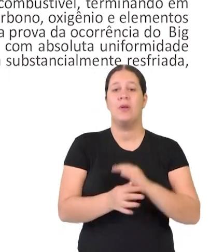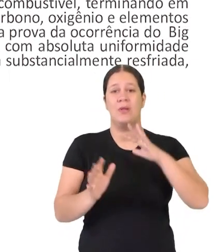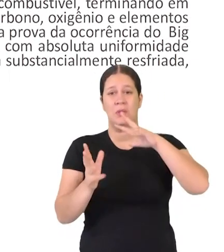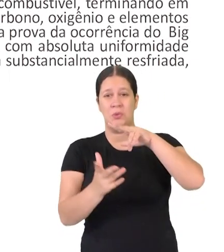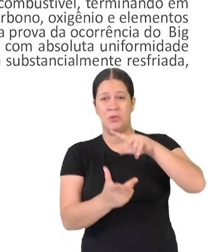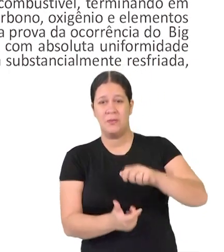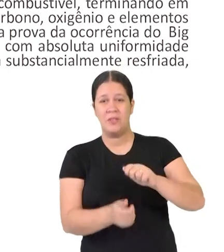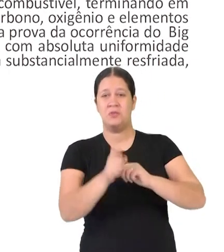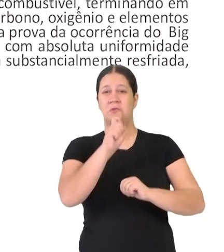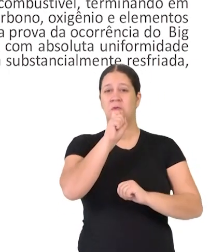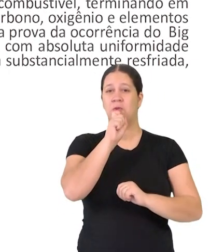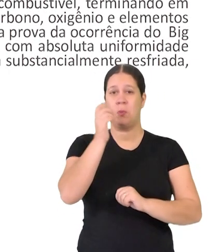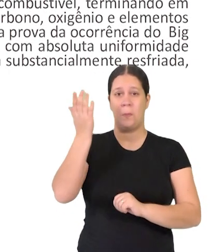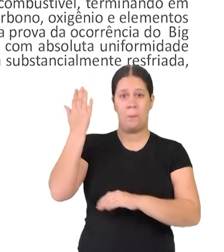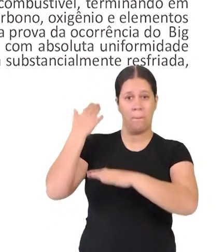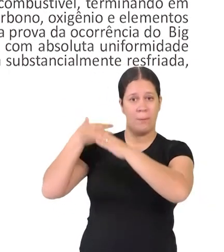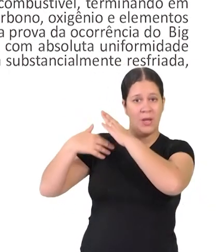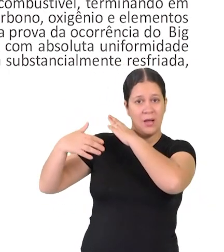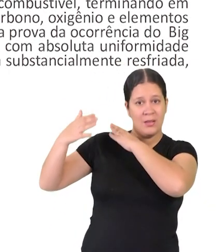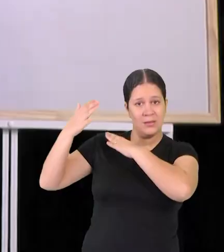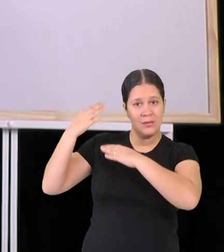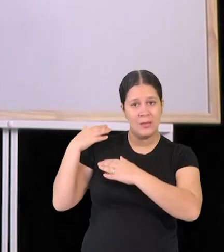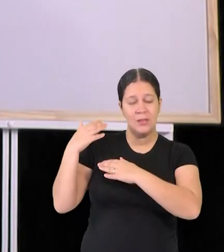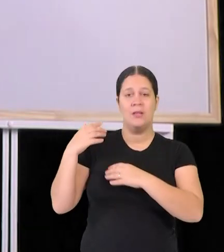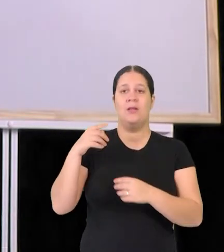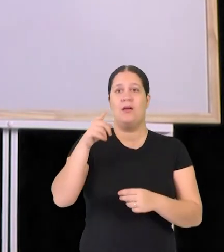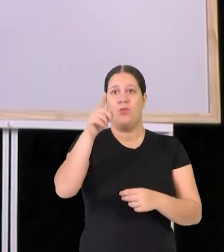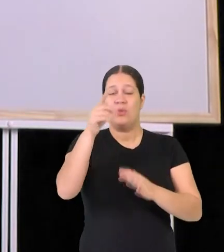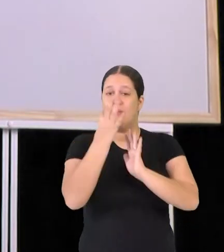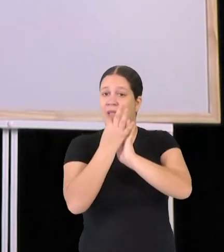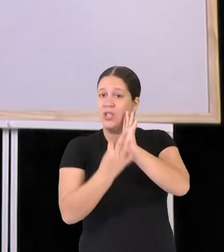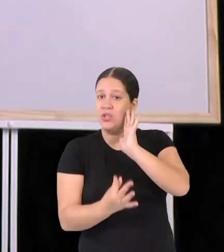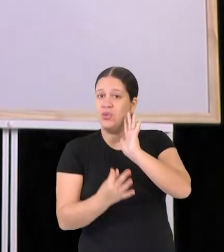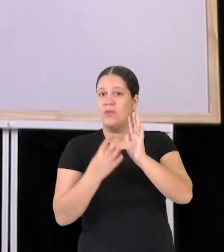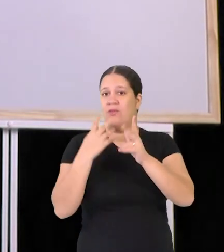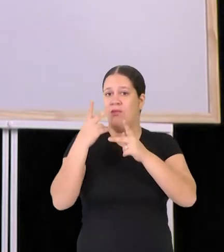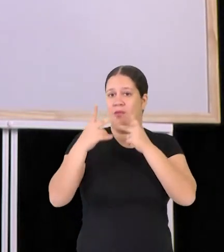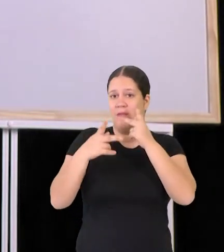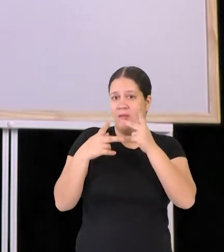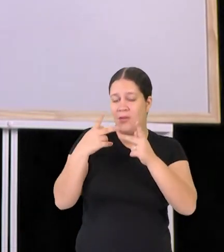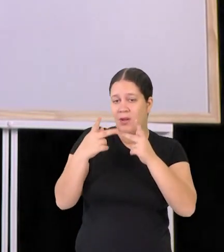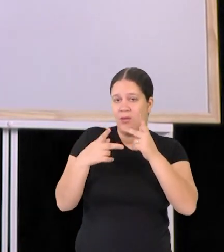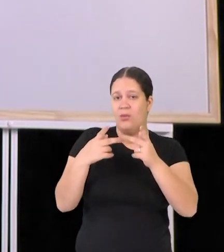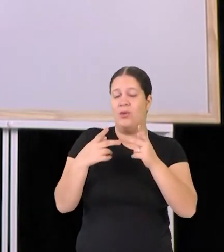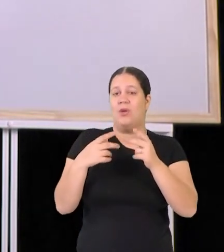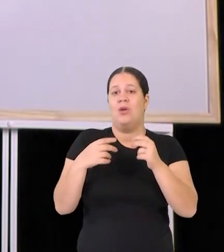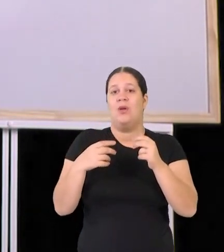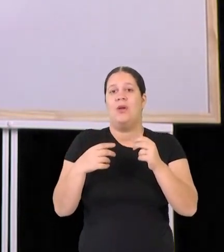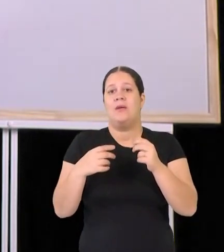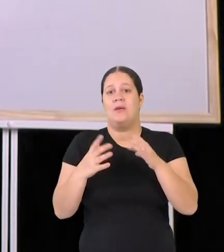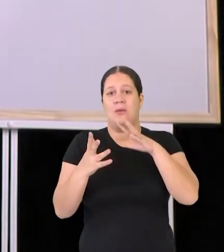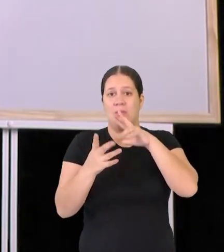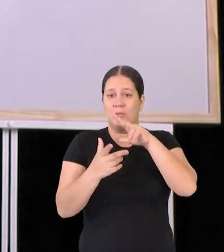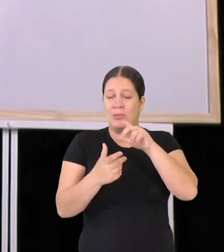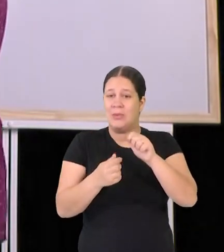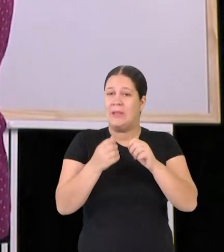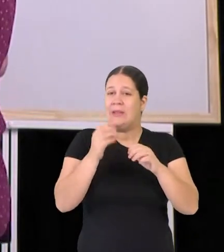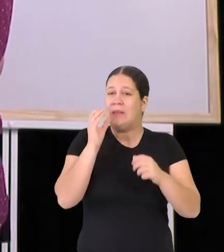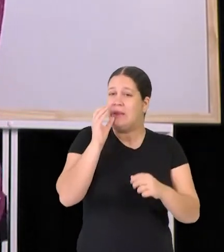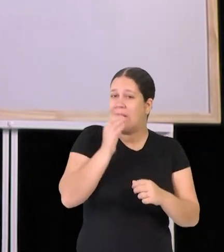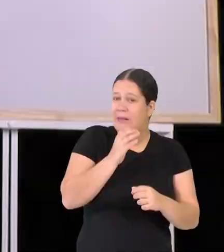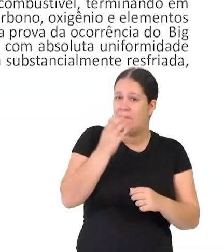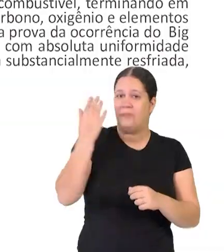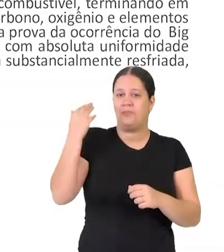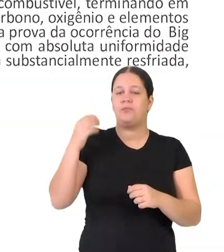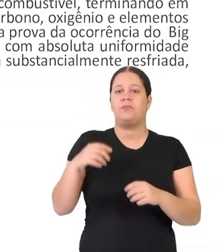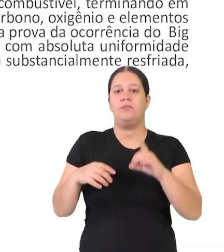frio no passado. Veja que ele disse que ele está esfriando, ou seja, ele era muito mais quente. Beleza? Letra